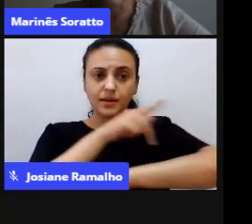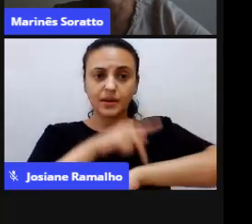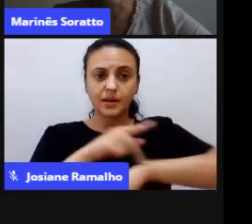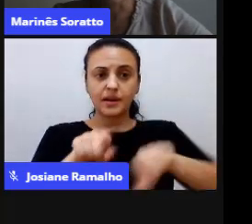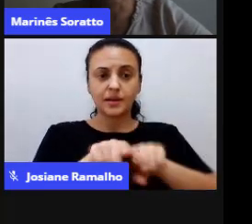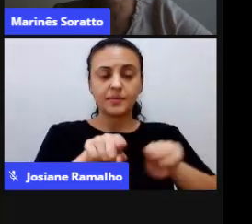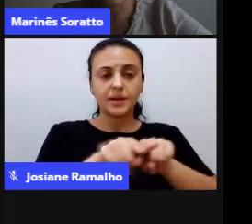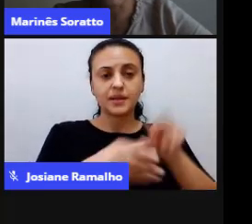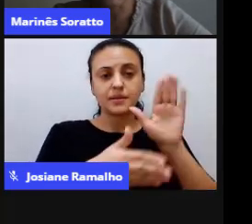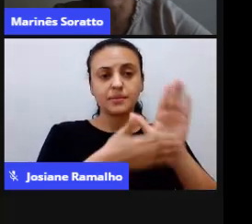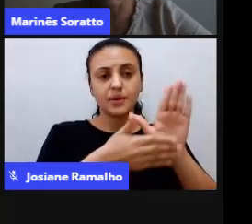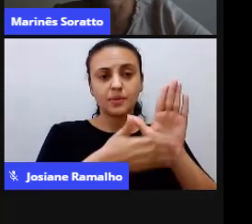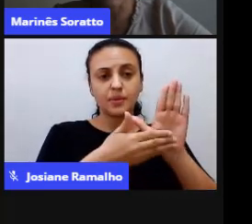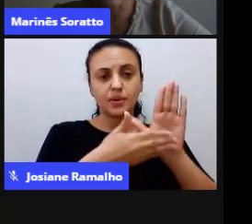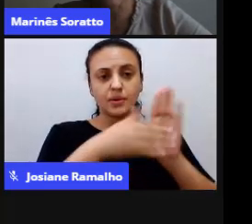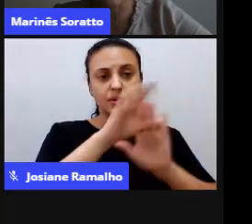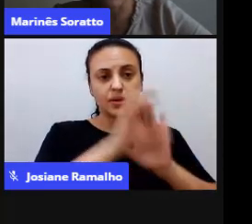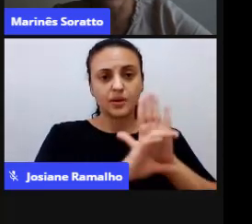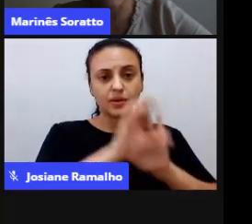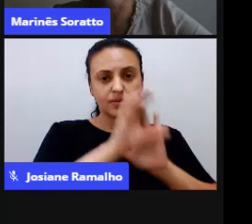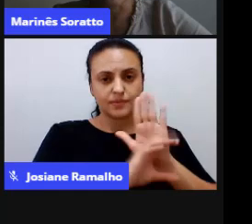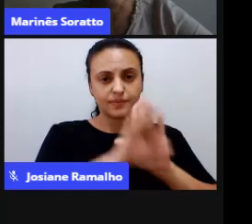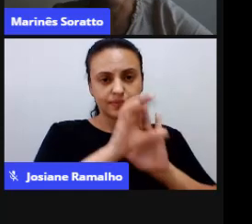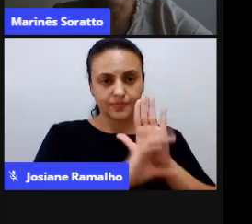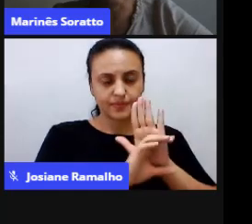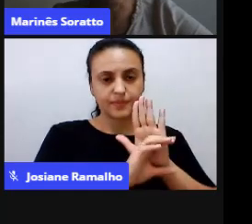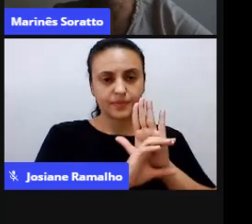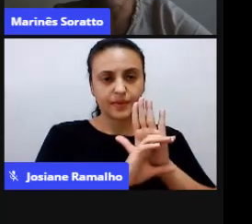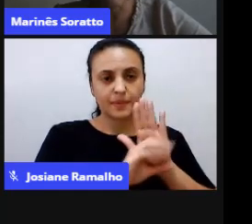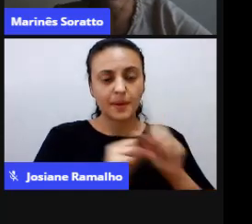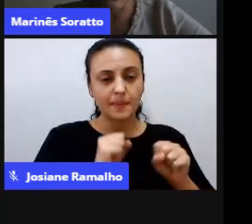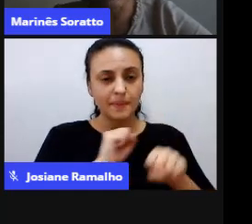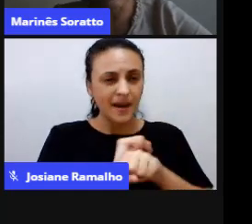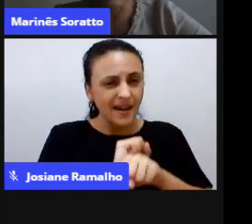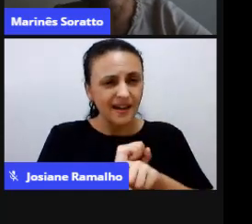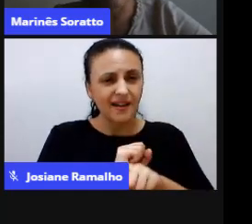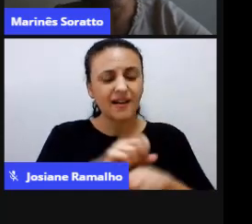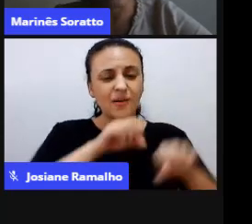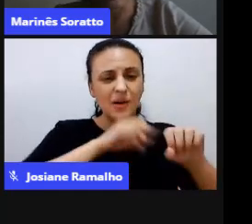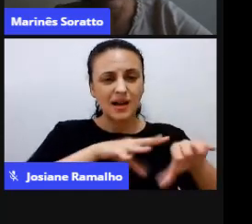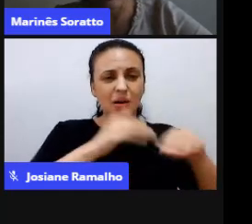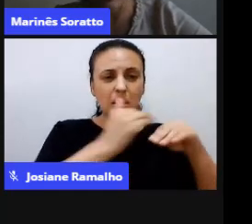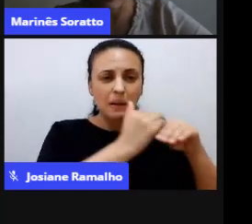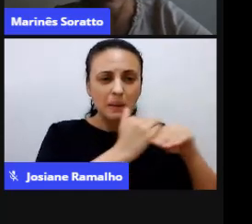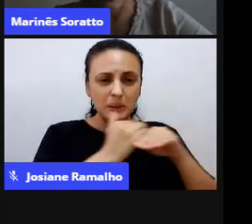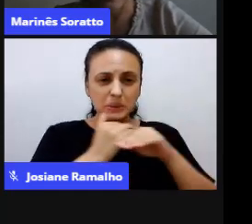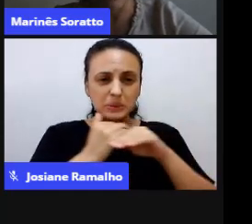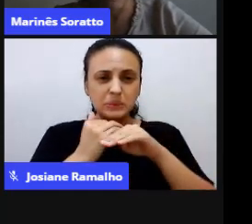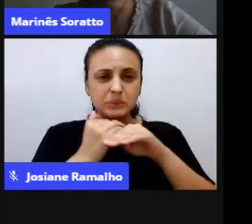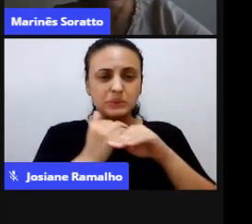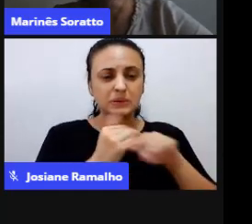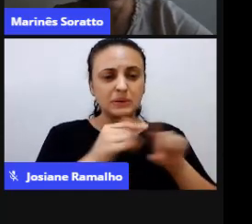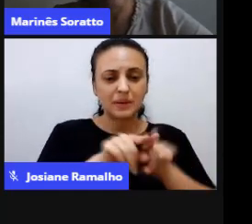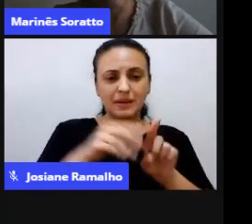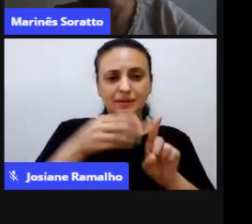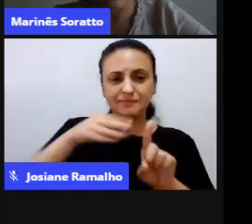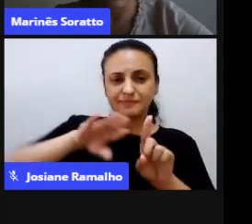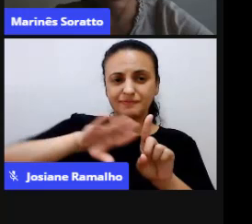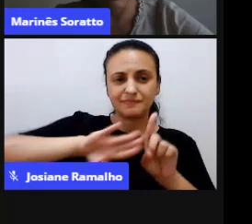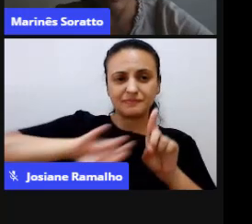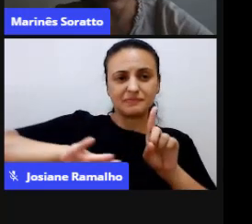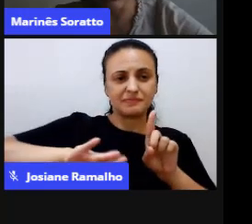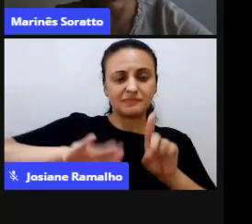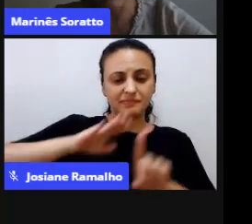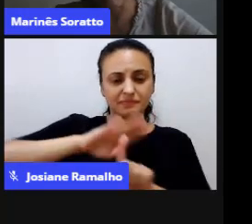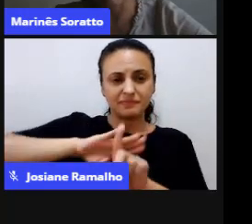de educação homogeneizadora e excludente, que ainda faz parte do cotidiano escolar, né? De uma